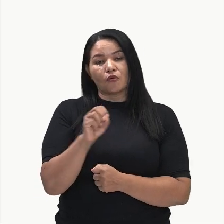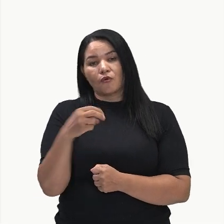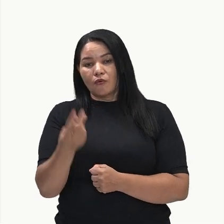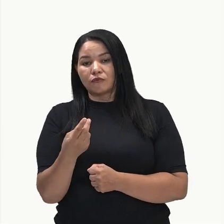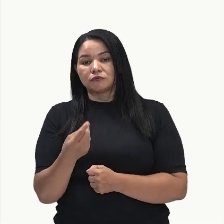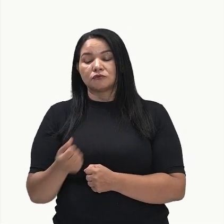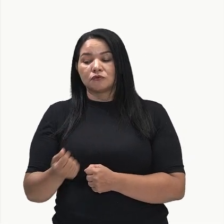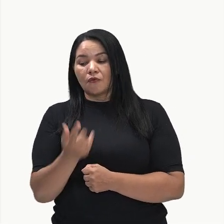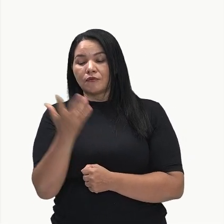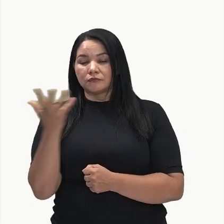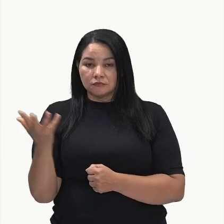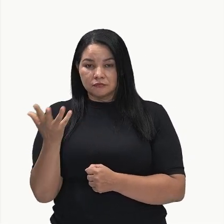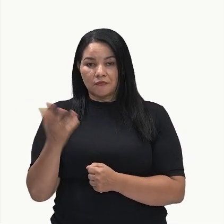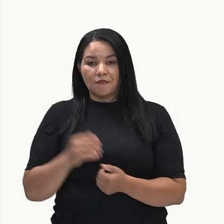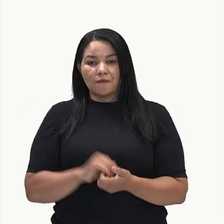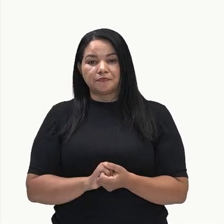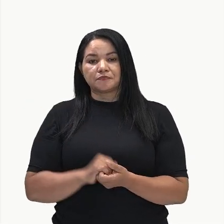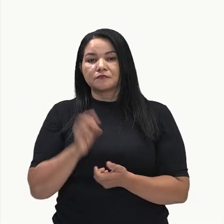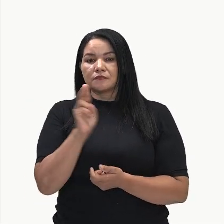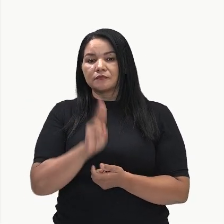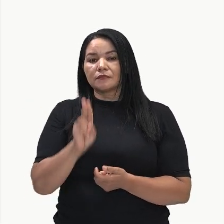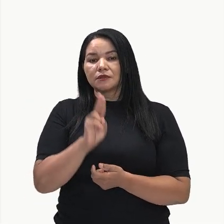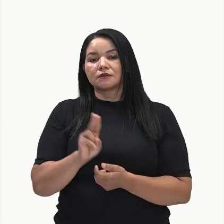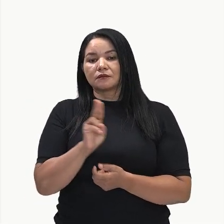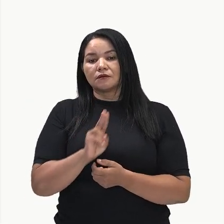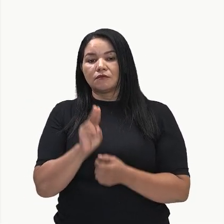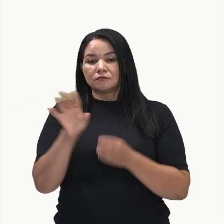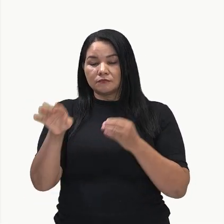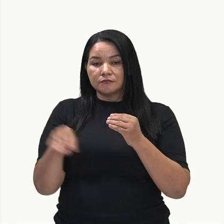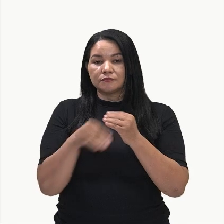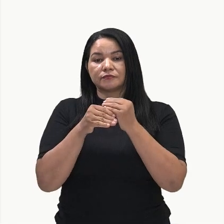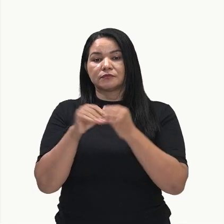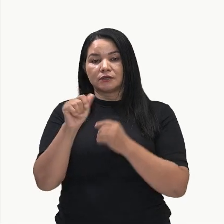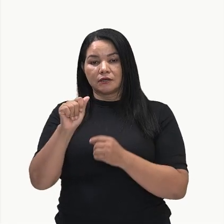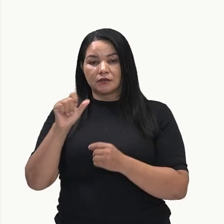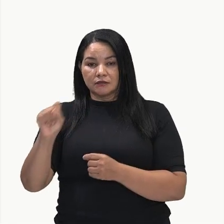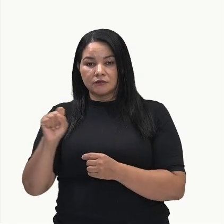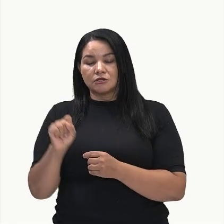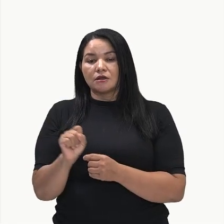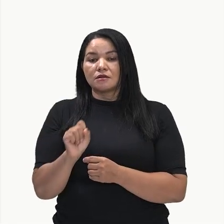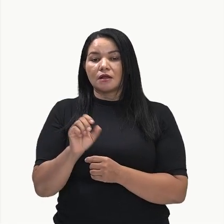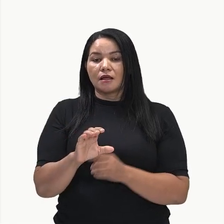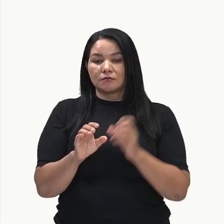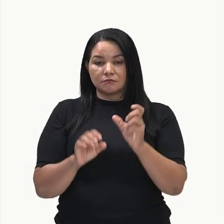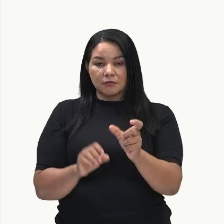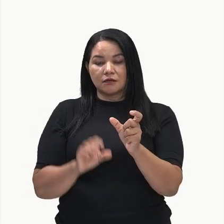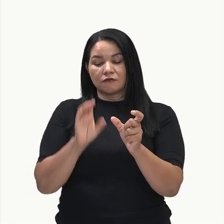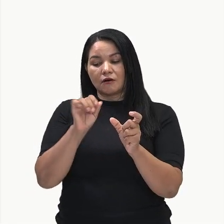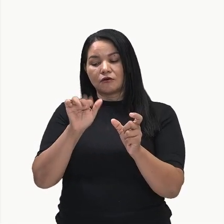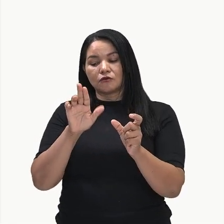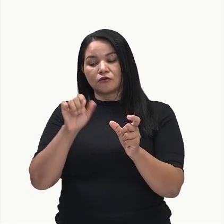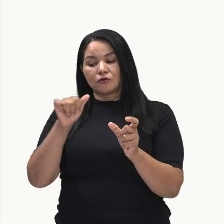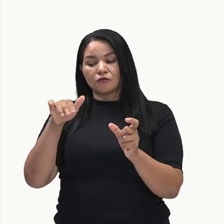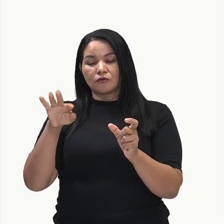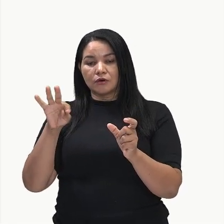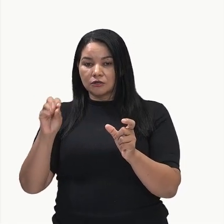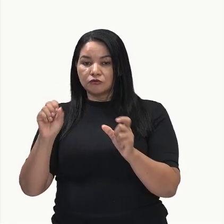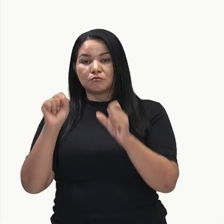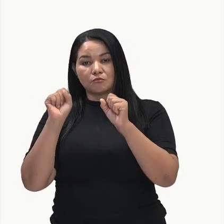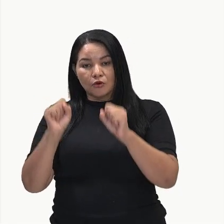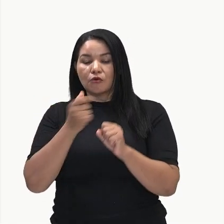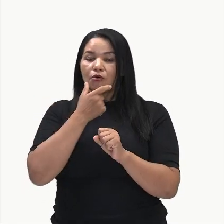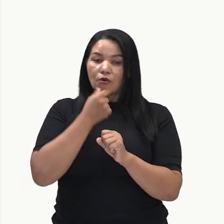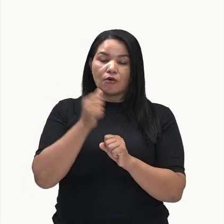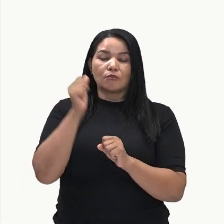por quantidade, se usa o interrogativo quanto. Ele pode ser no masculino e feminino e